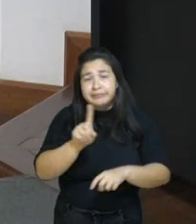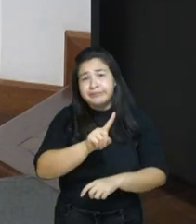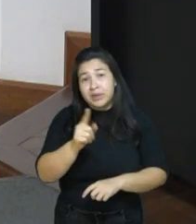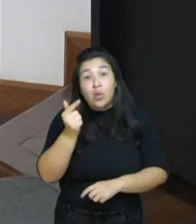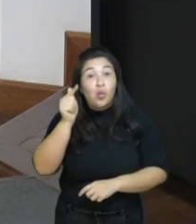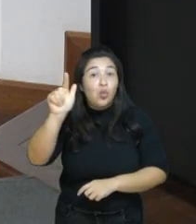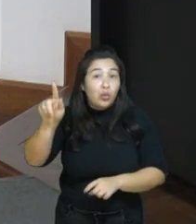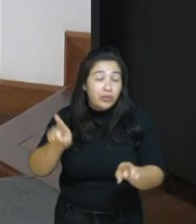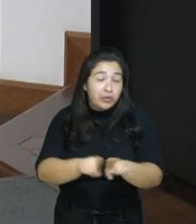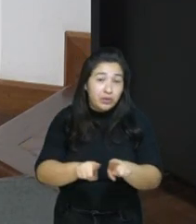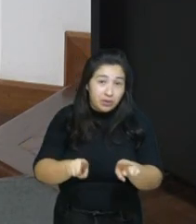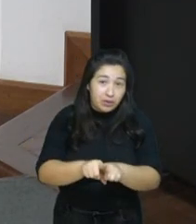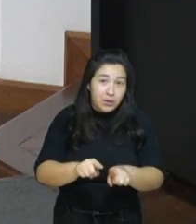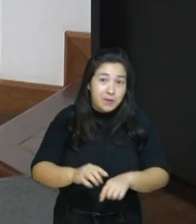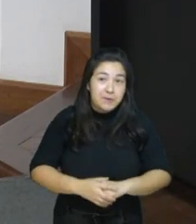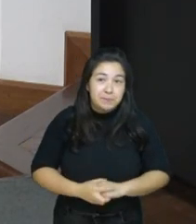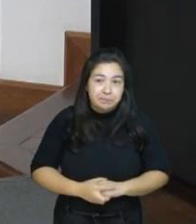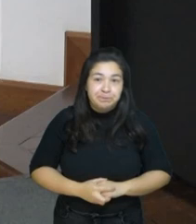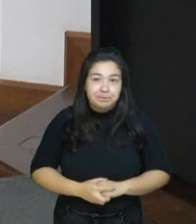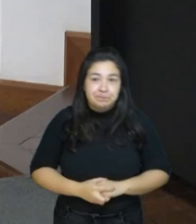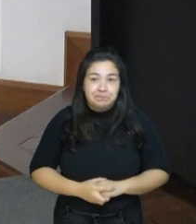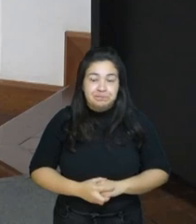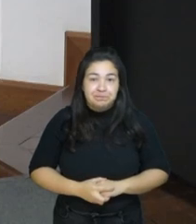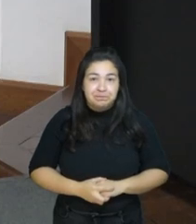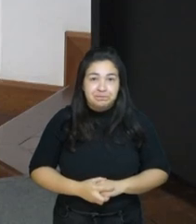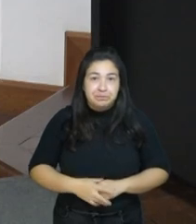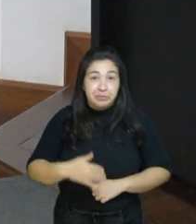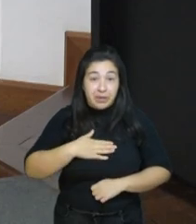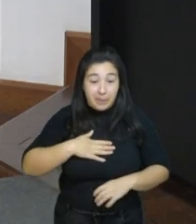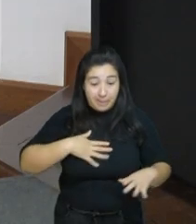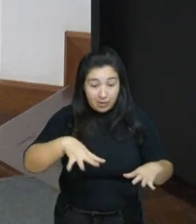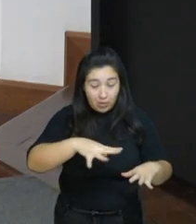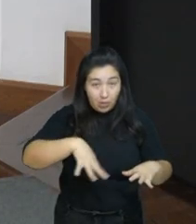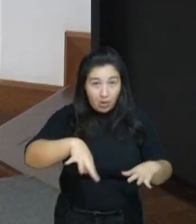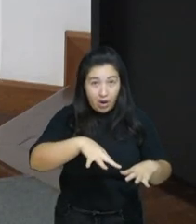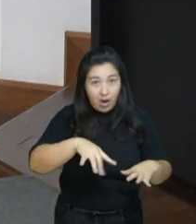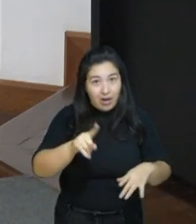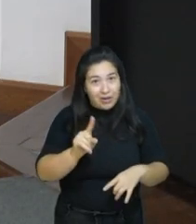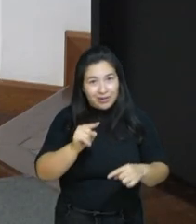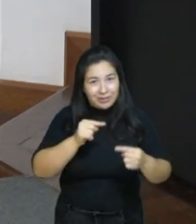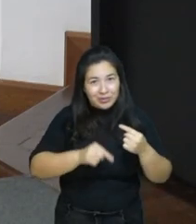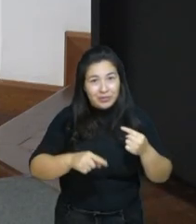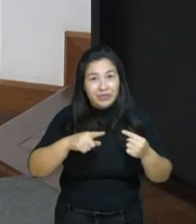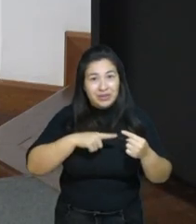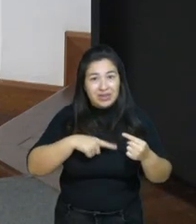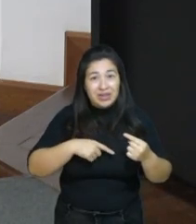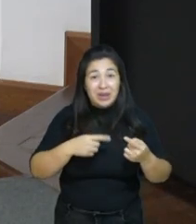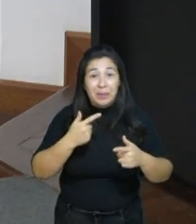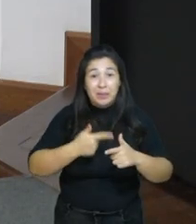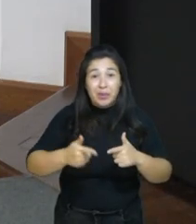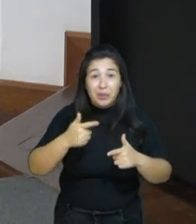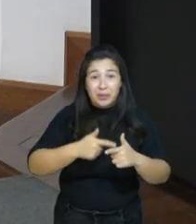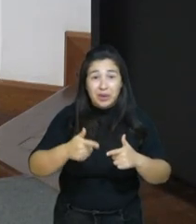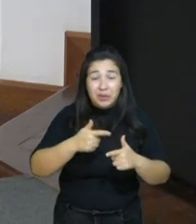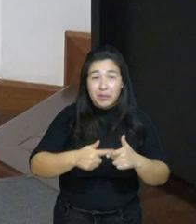aqui. Agora foi demais. Né, que não é a minha área, mas a gente tem uma crise de biodiversidade também, né, que